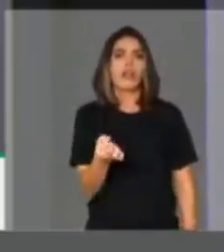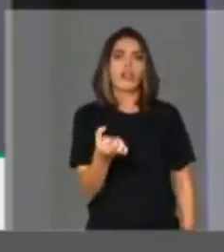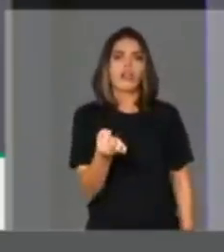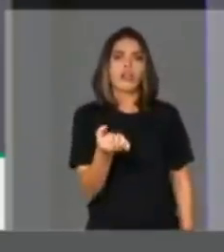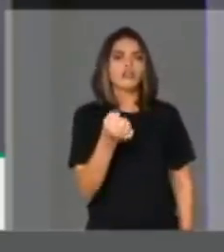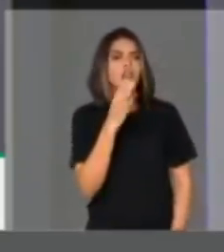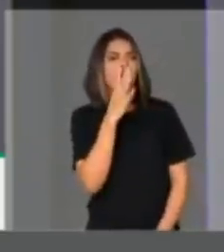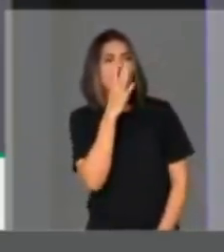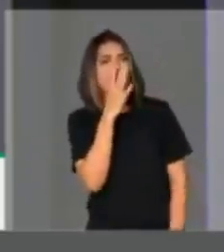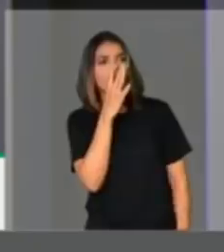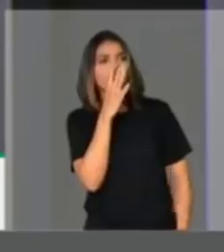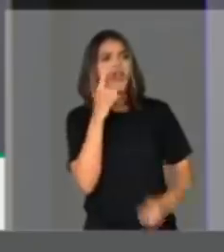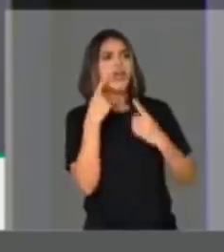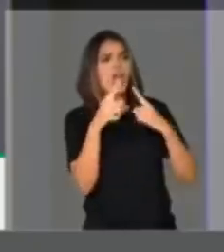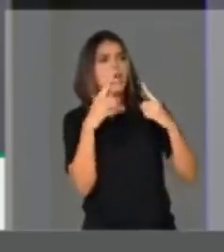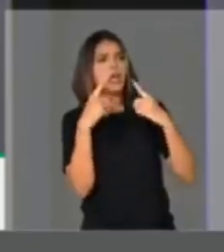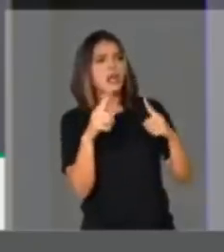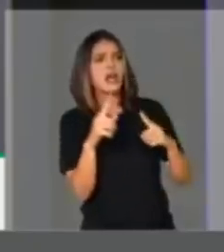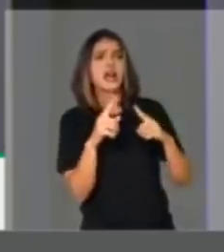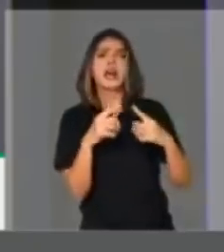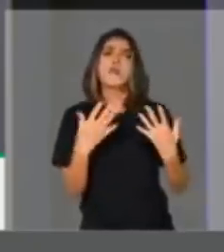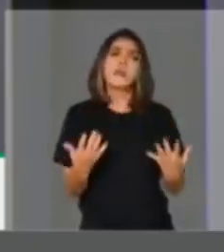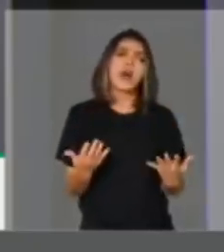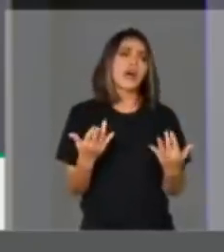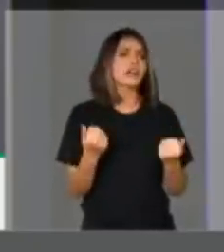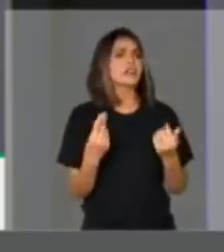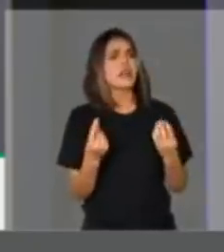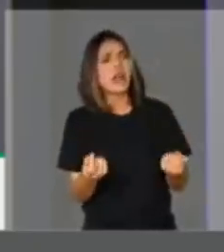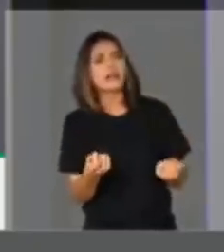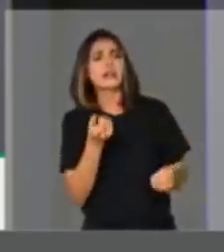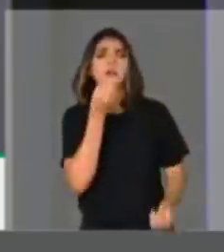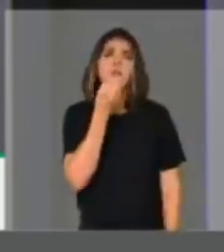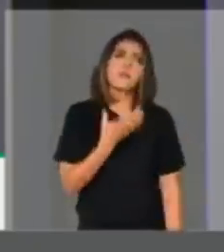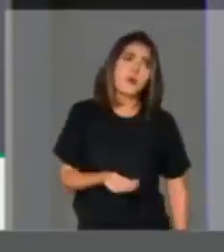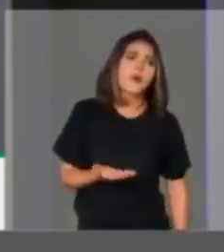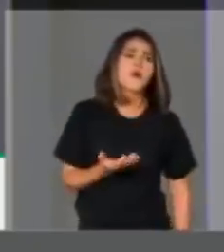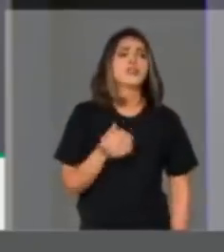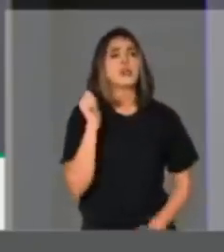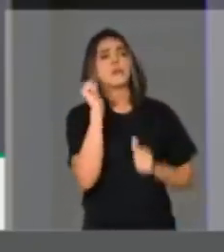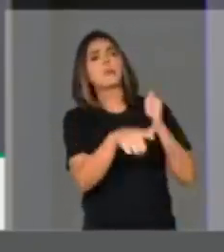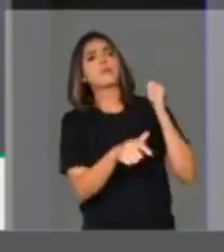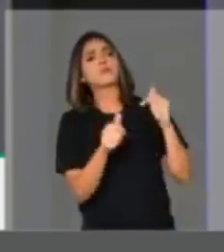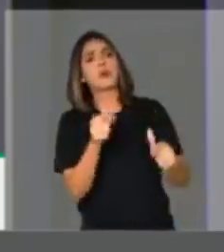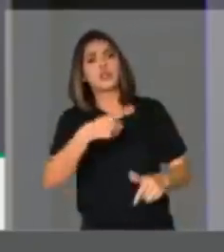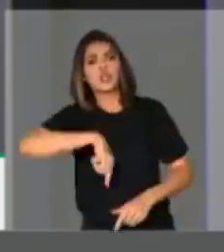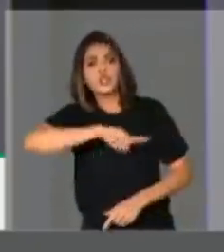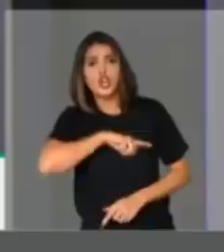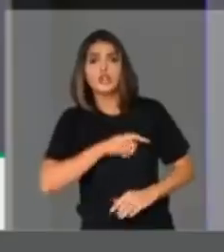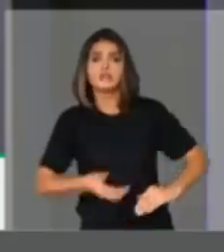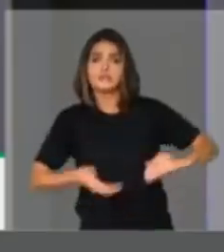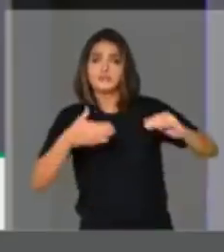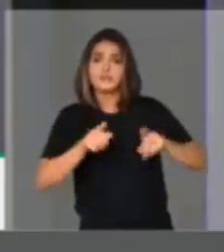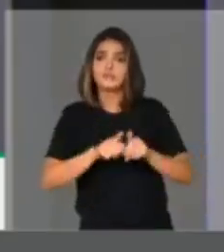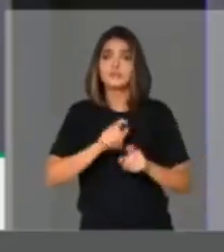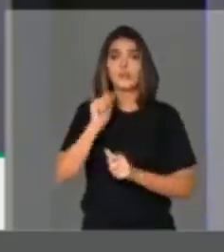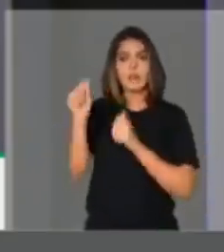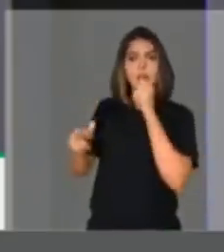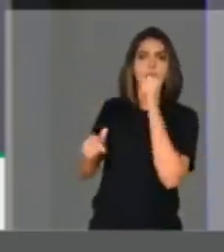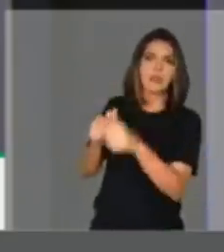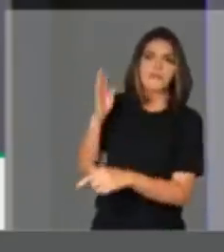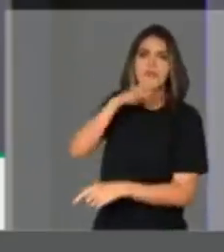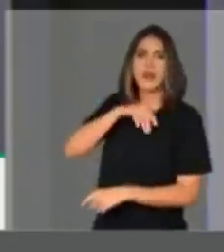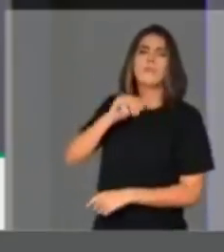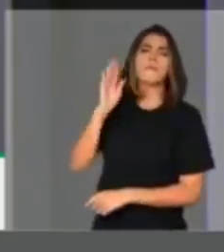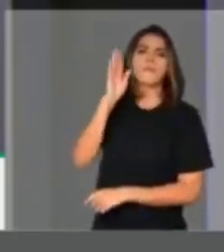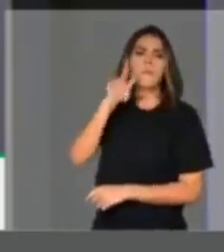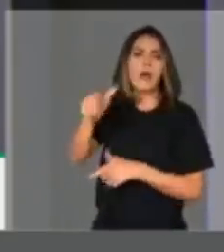simplesmente assiste, reclama, diz que não tem nada bom, só joga pedra no Congresso, só joga pedra na presidência da República, mas